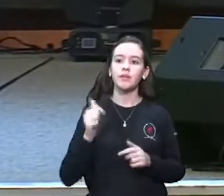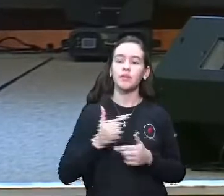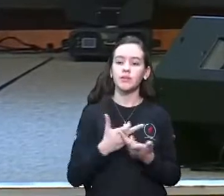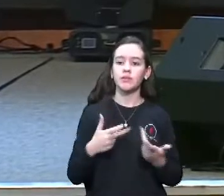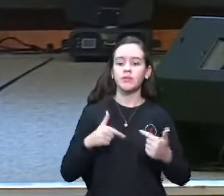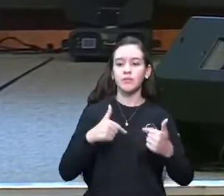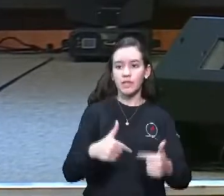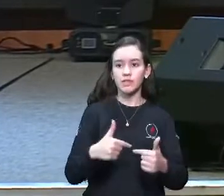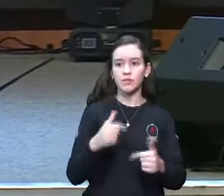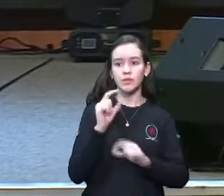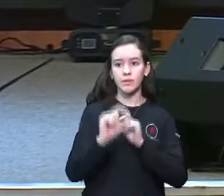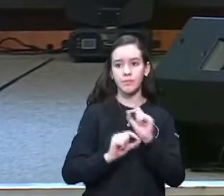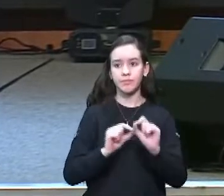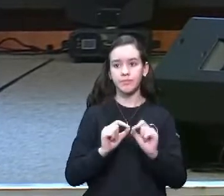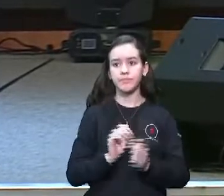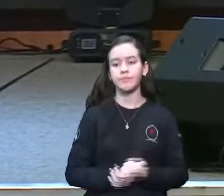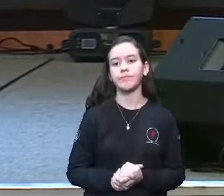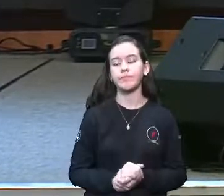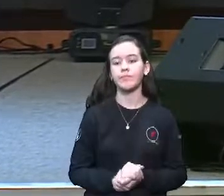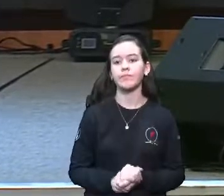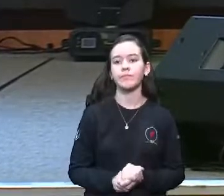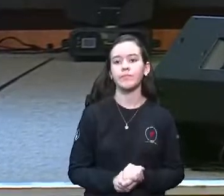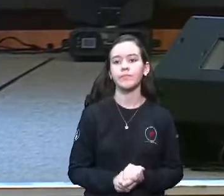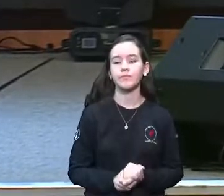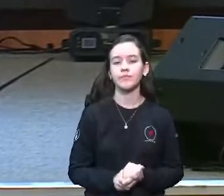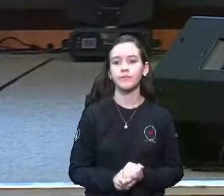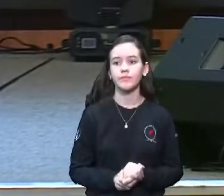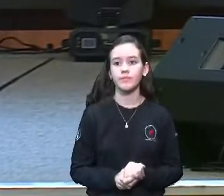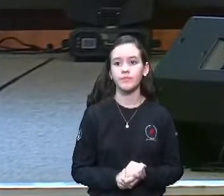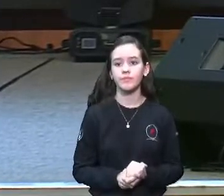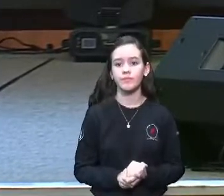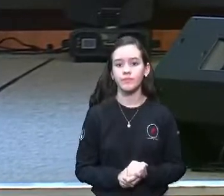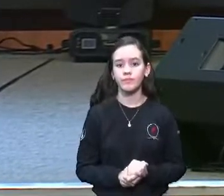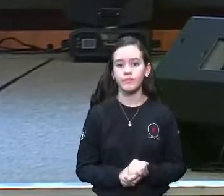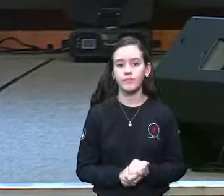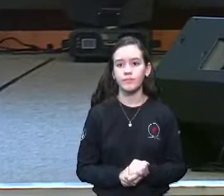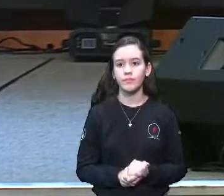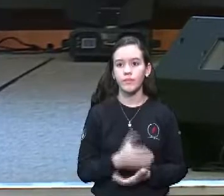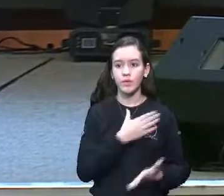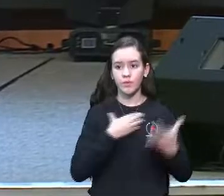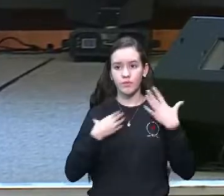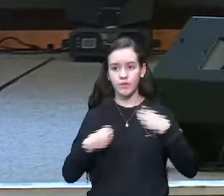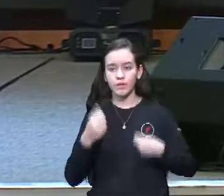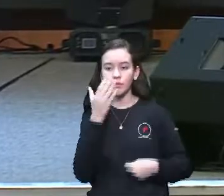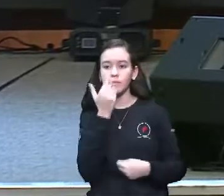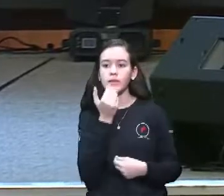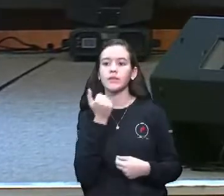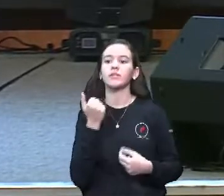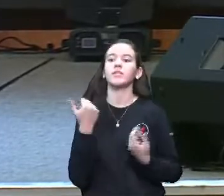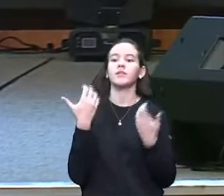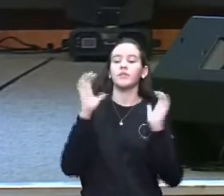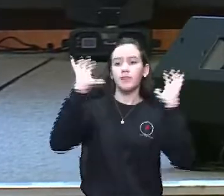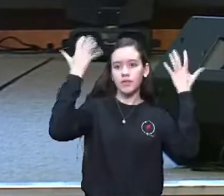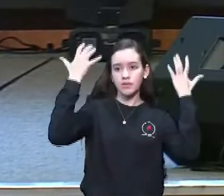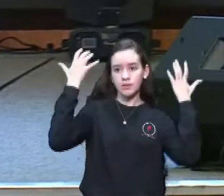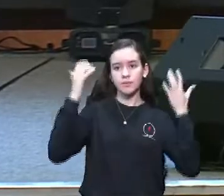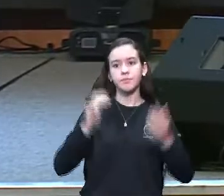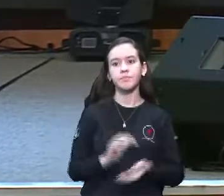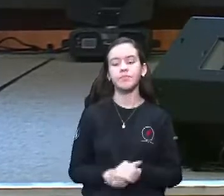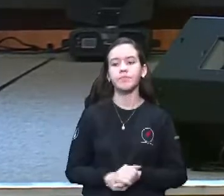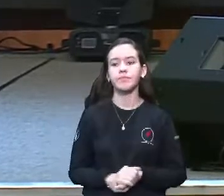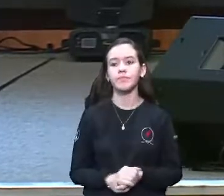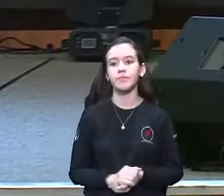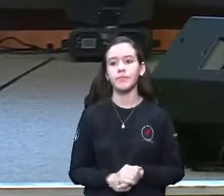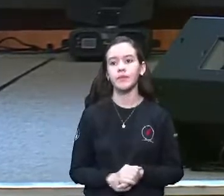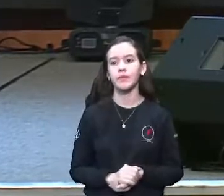Jó capítulo 1, versículo 13. E sucedeu um dia que seus filhos e suas filhas comiam e bebiam vinho na casa de seu irmão primogênito, teve